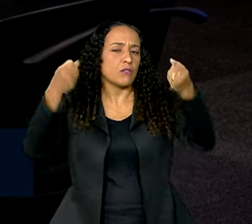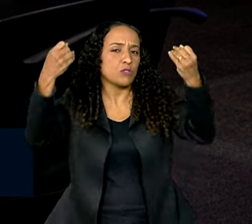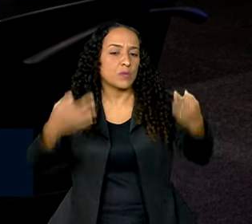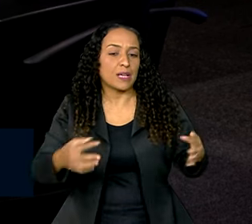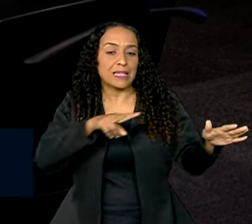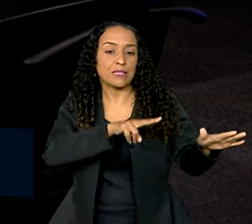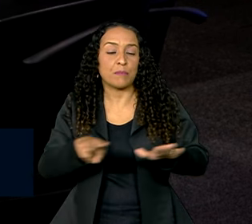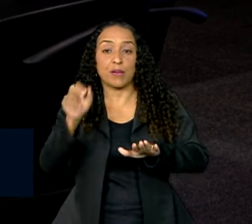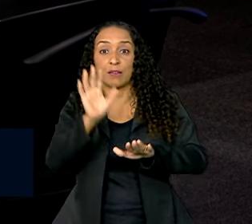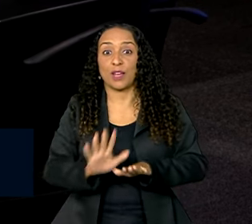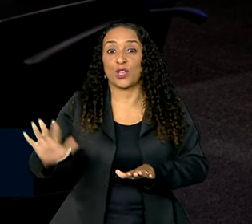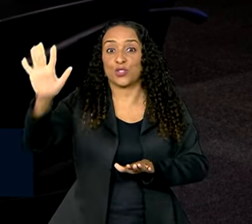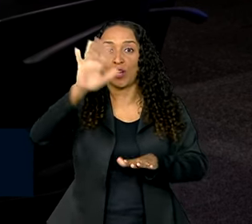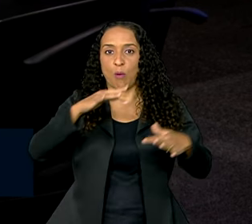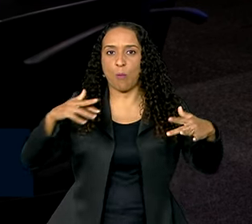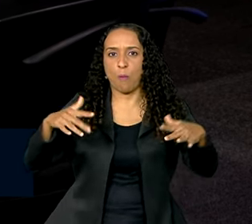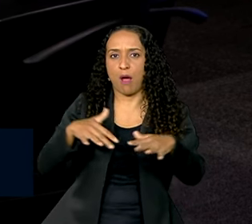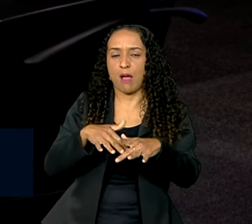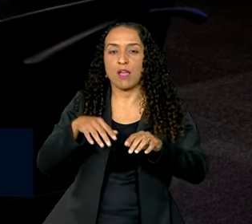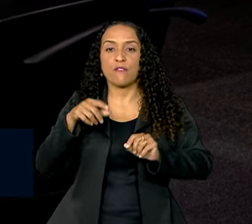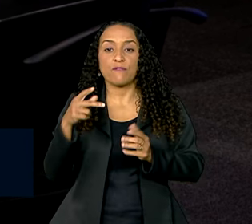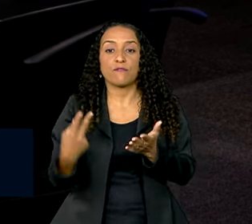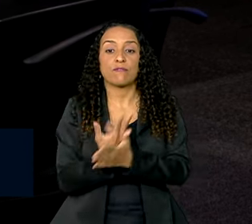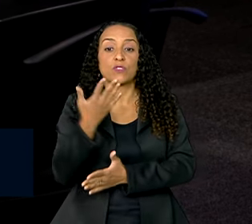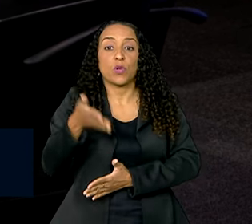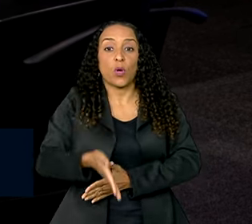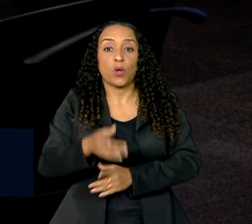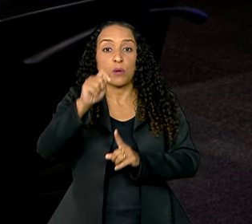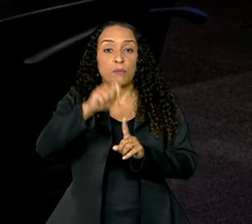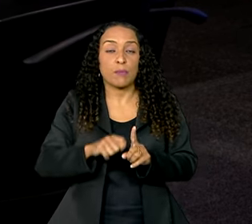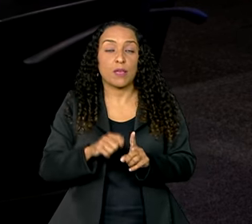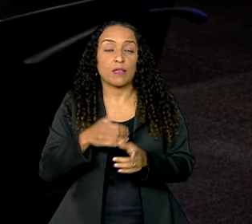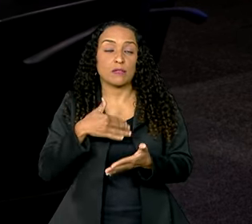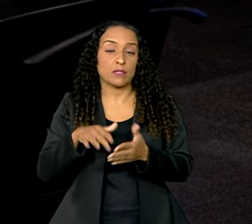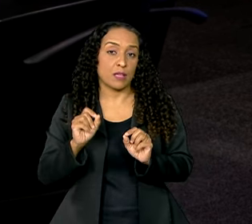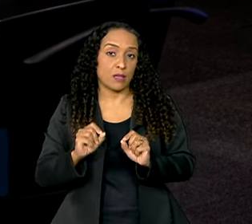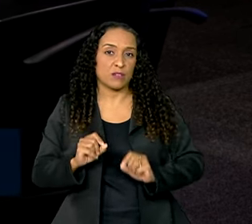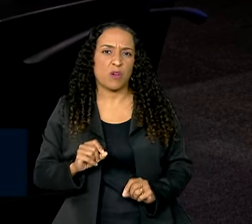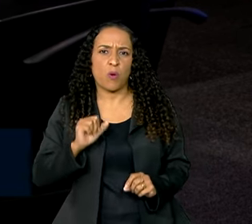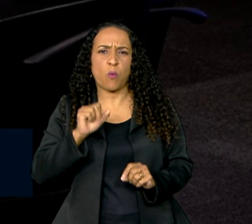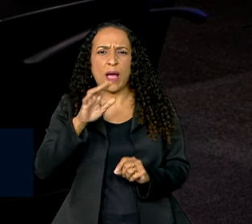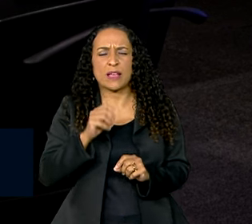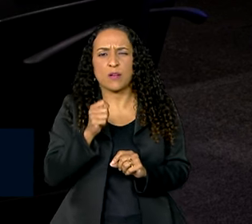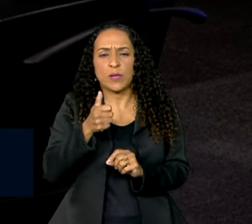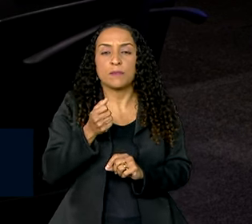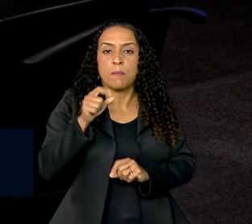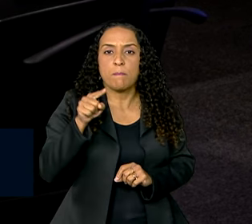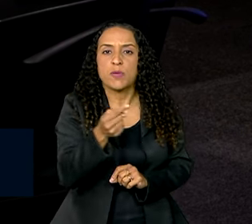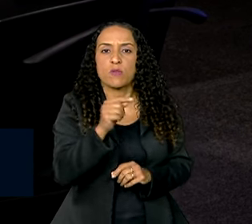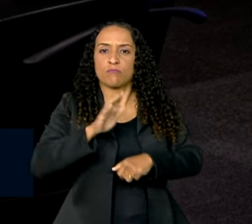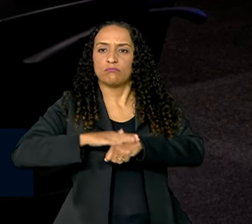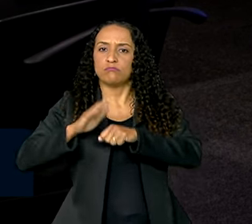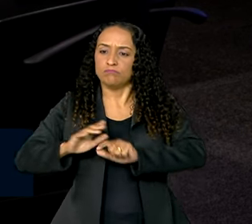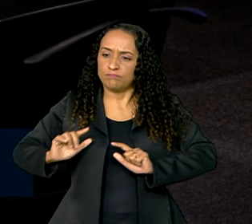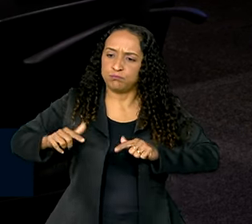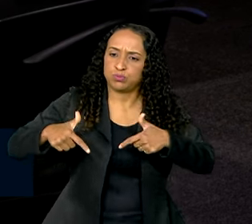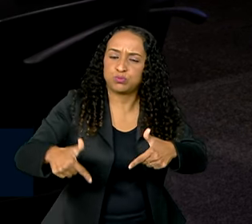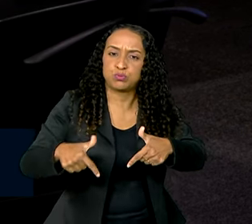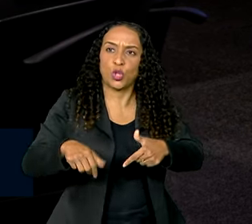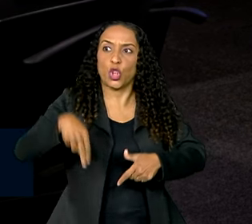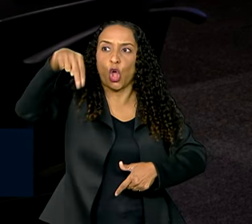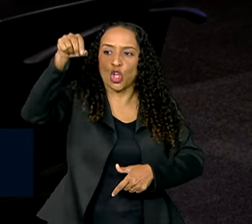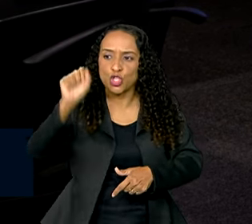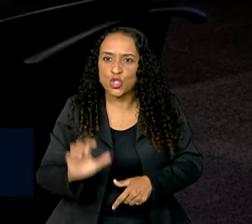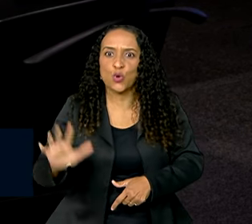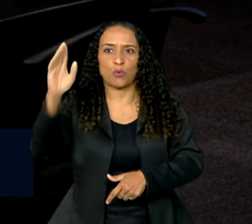de Semana Nacional do Trânsito, que foi realizada esse mês, secretário. Foram quase 1.000 ações de norte a sul do país. E